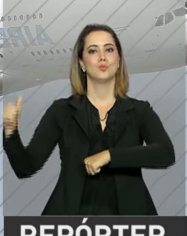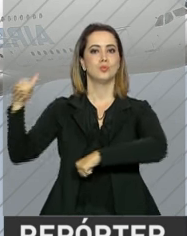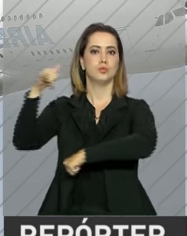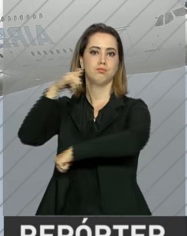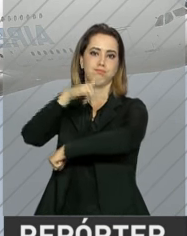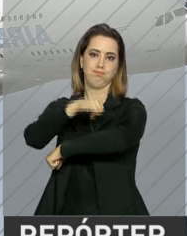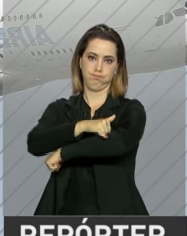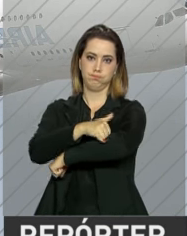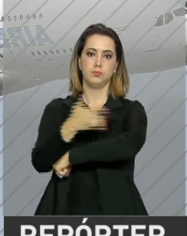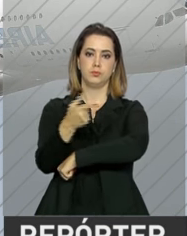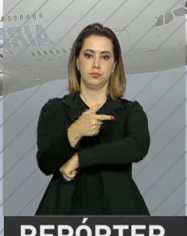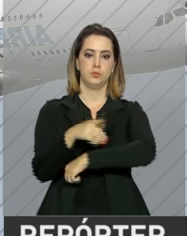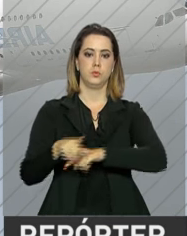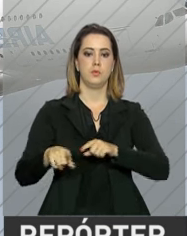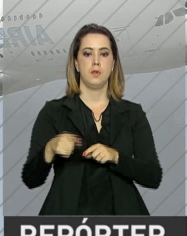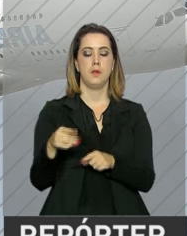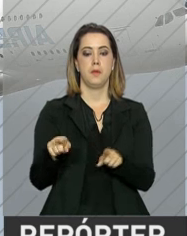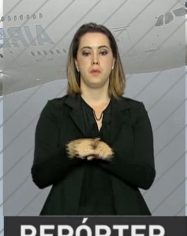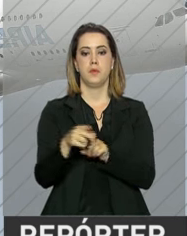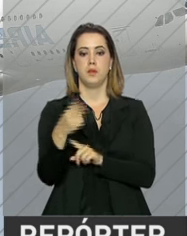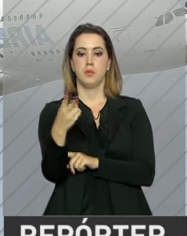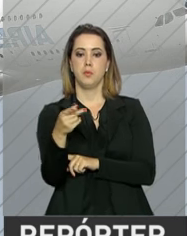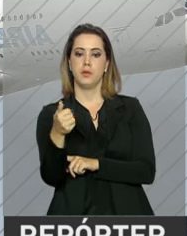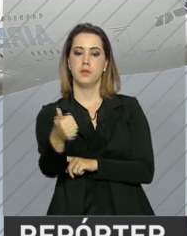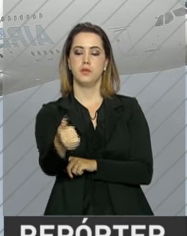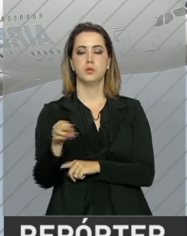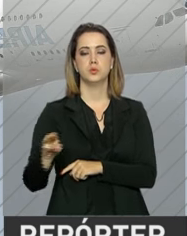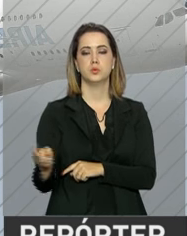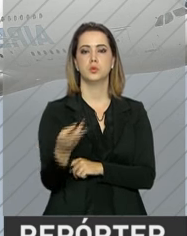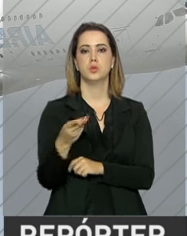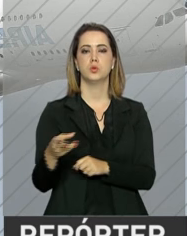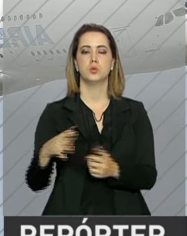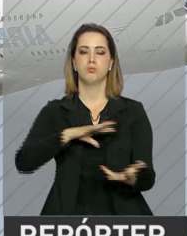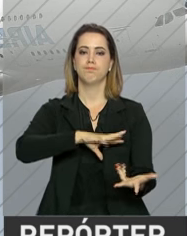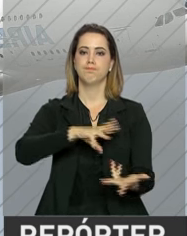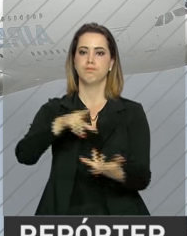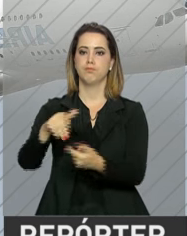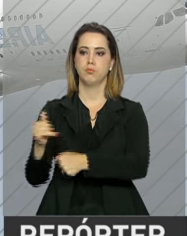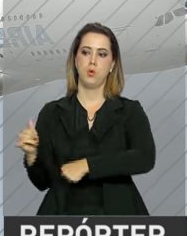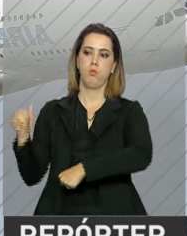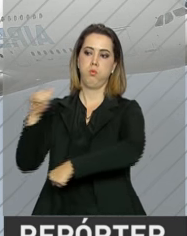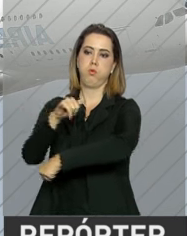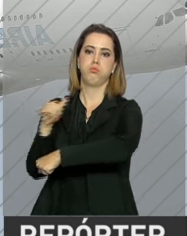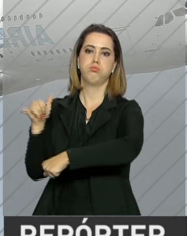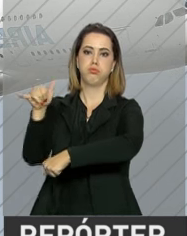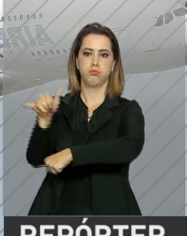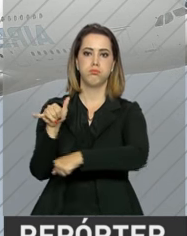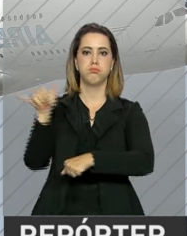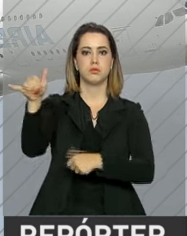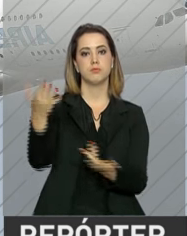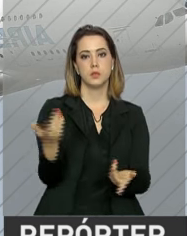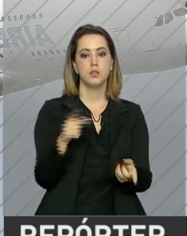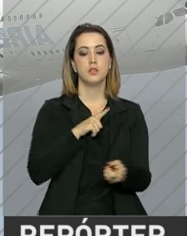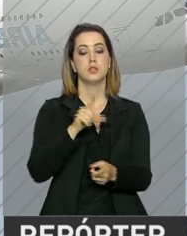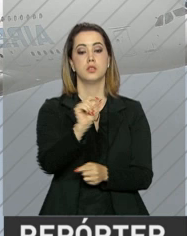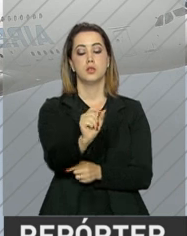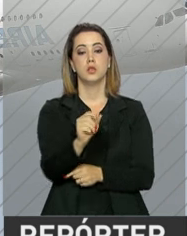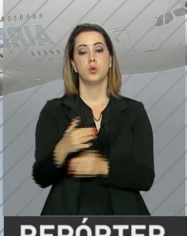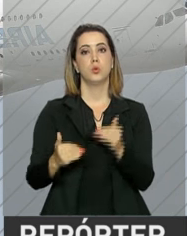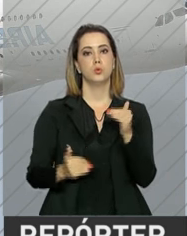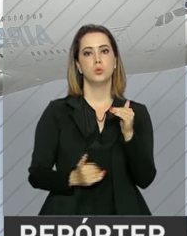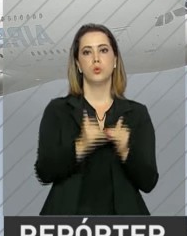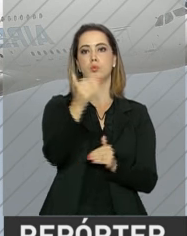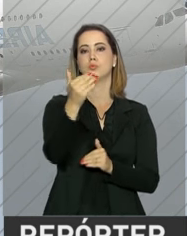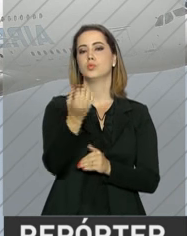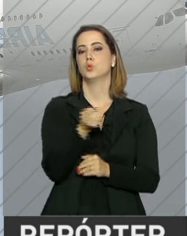milhões e meio de passageiros em voos internacionais. Segundo a Agência Nacional de Aviação Civil, o número